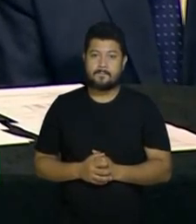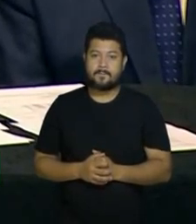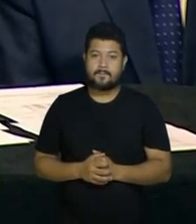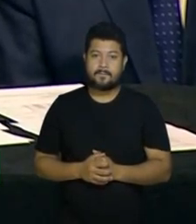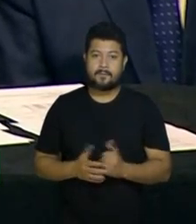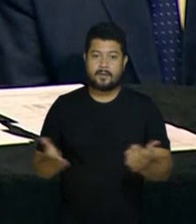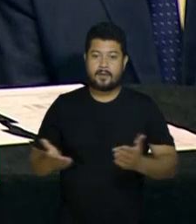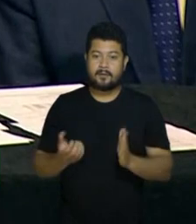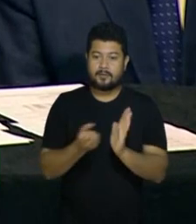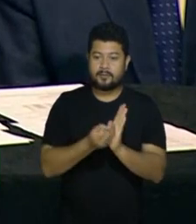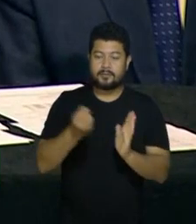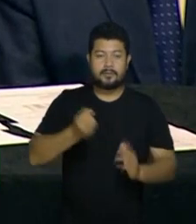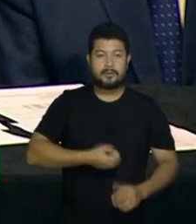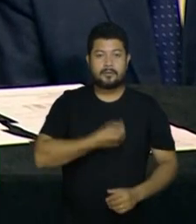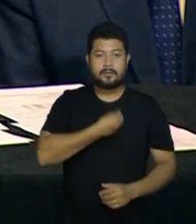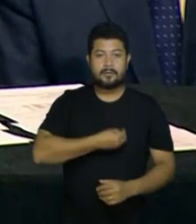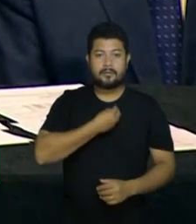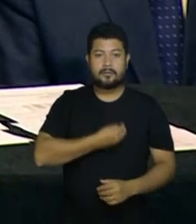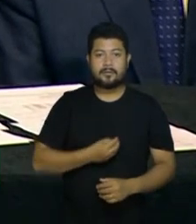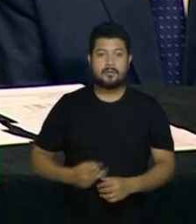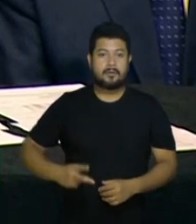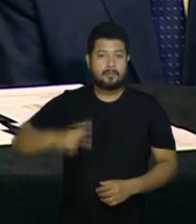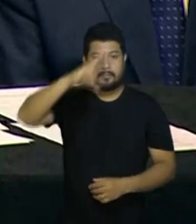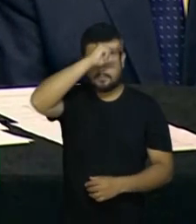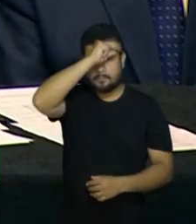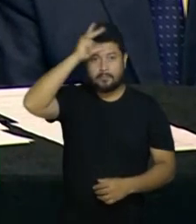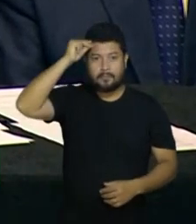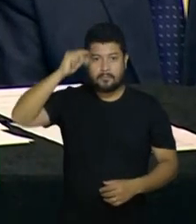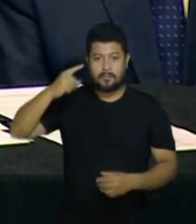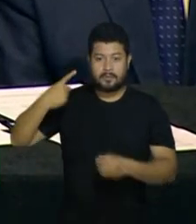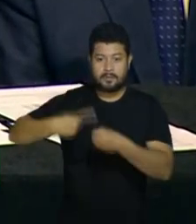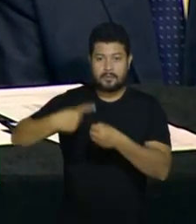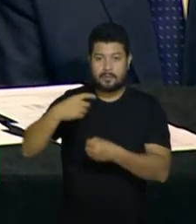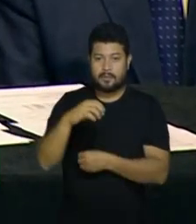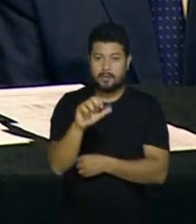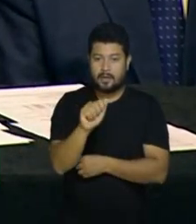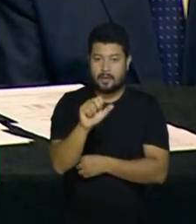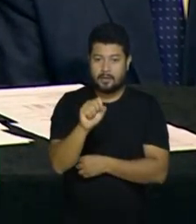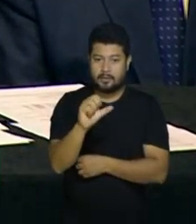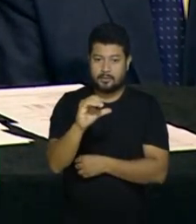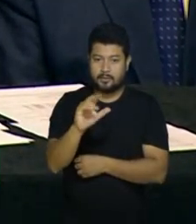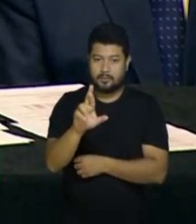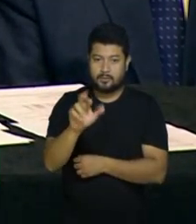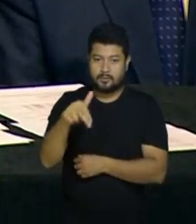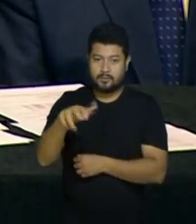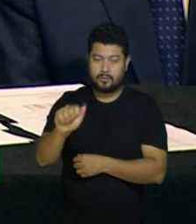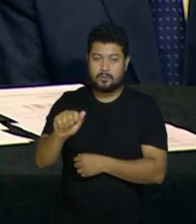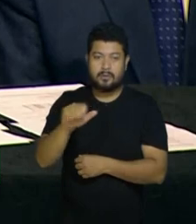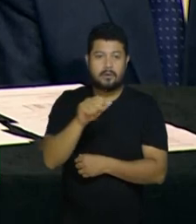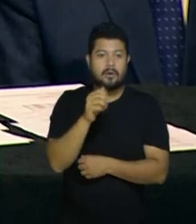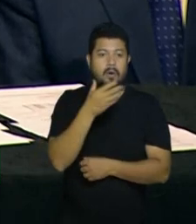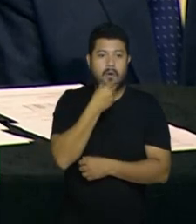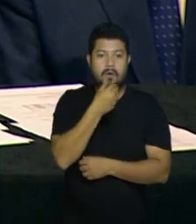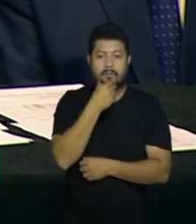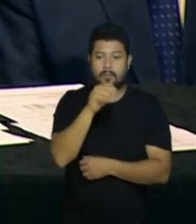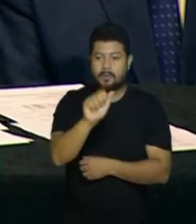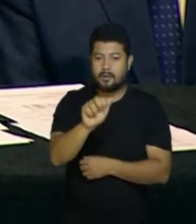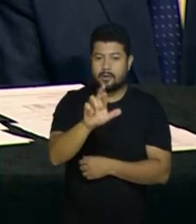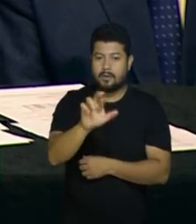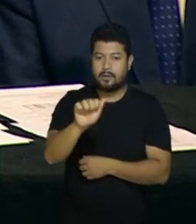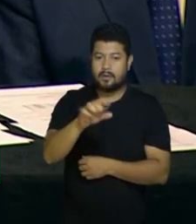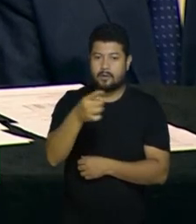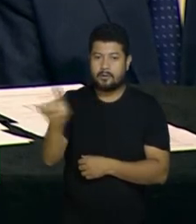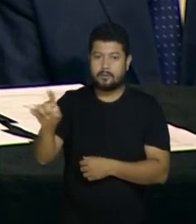Registro também as presenças do excelentíssimo senhor prefeito do município de Ascurra, Arão Josino, excelentíssimo